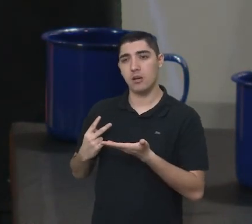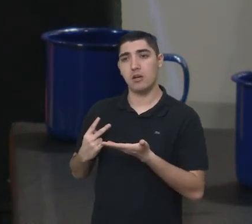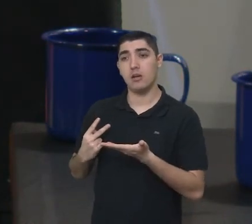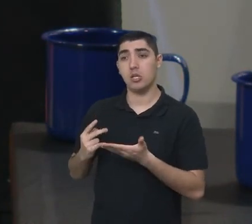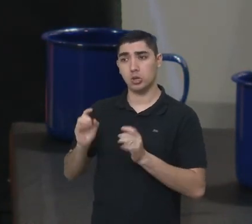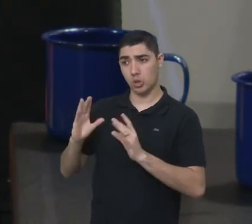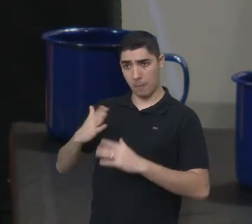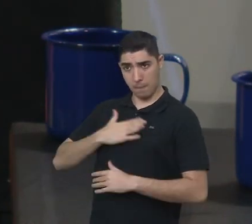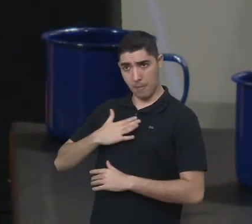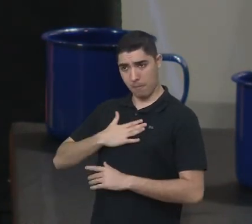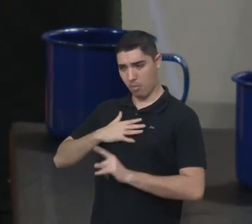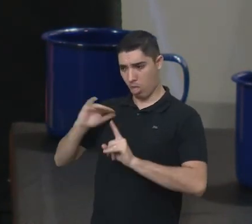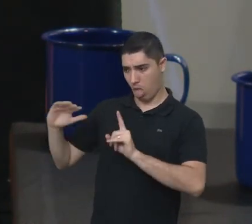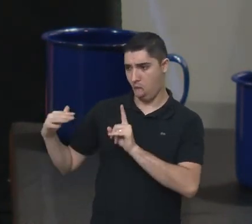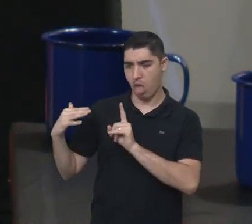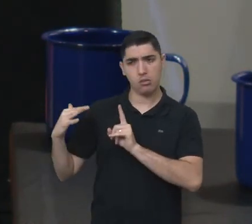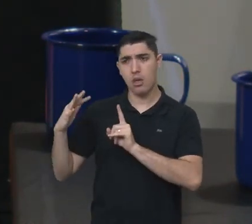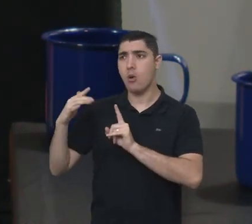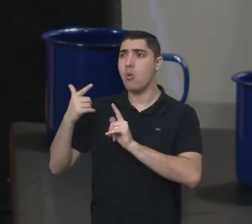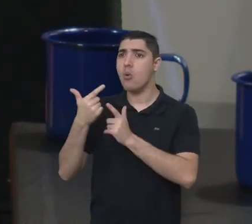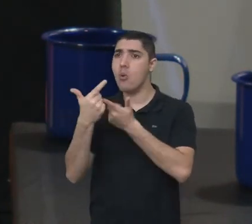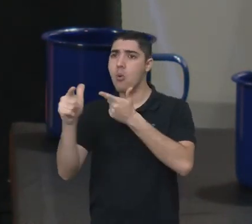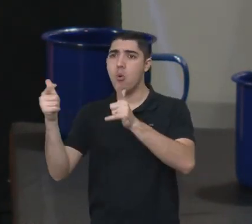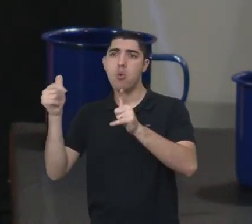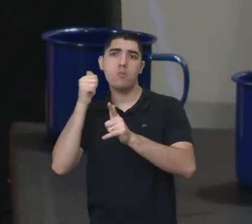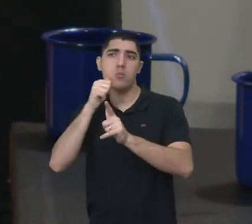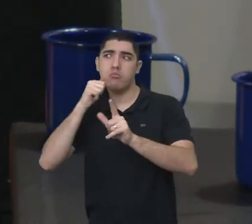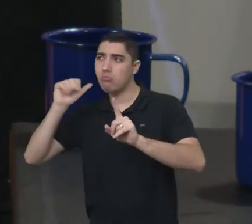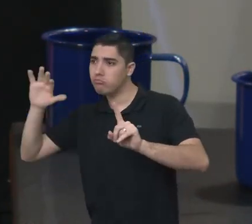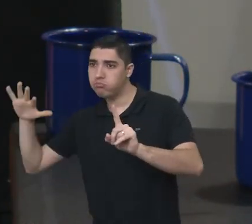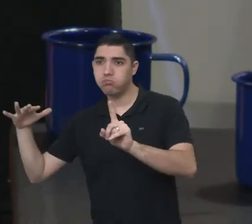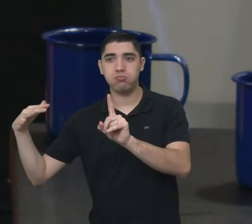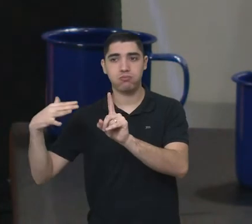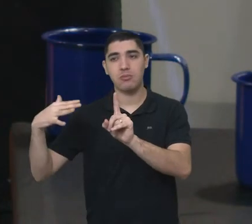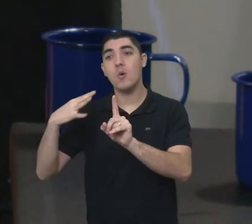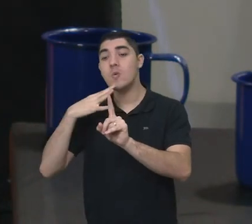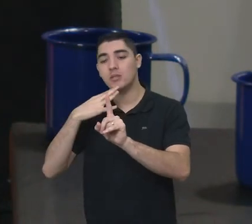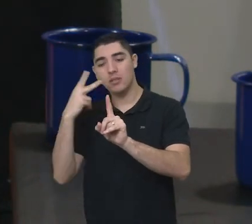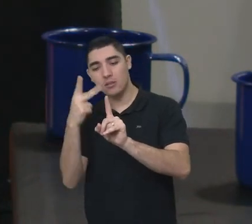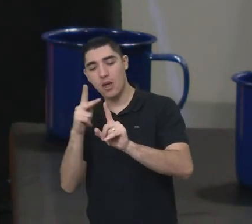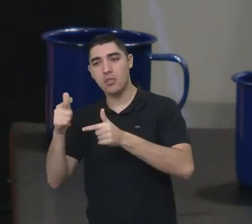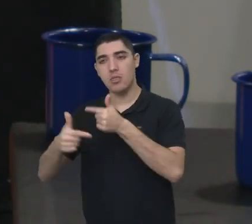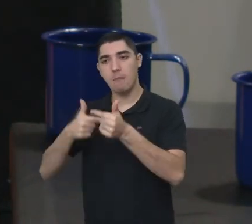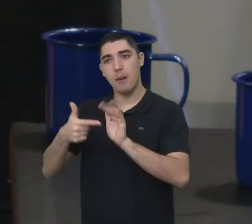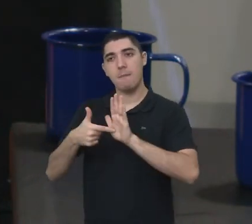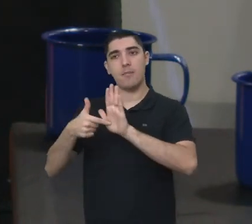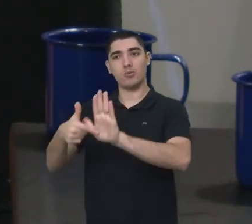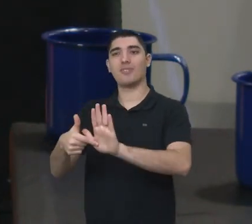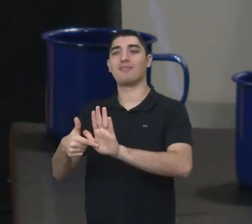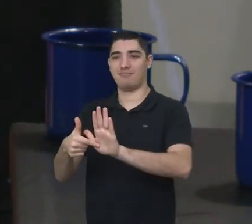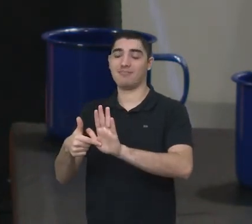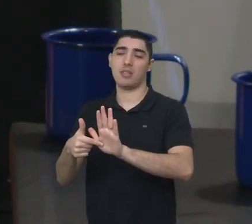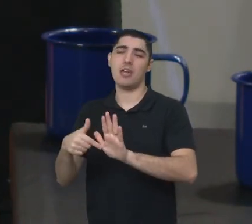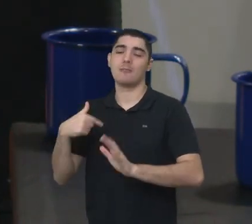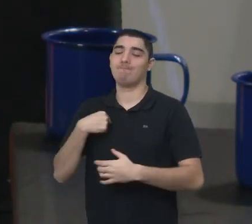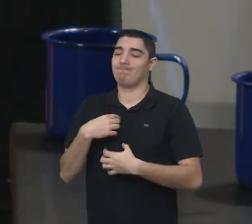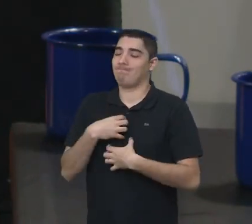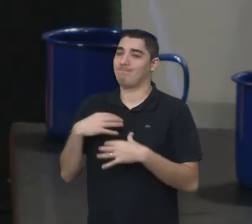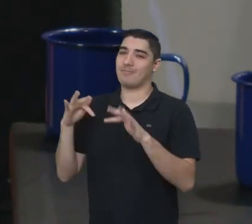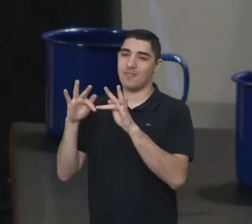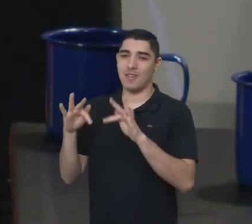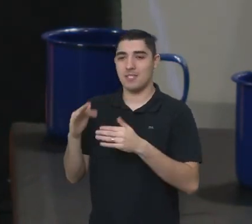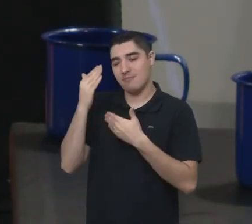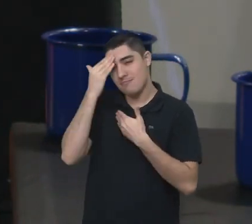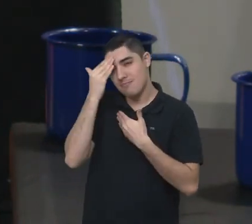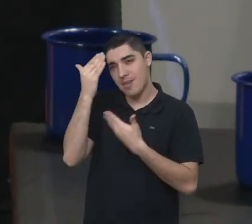não só para mim, mas para outras mulheres também, para mostrar o seu trabalho, né? Fiquei muito feliz mesmo,